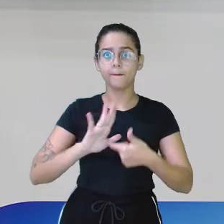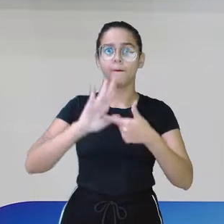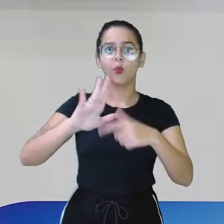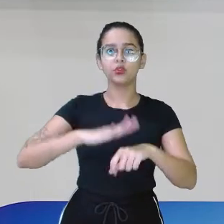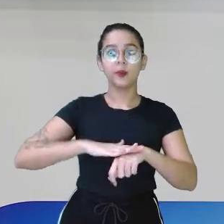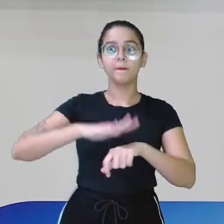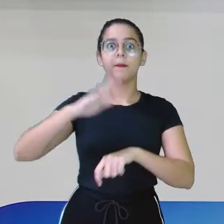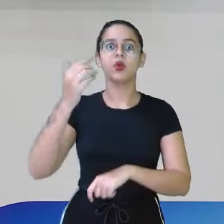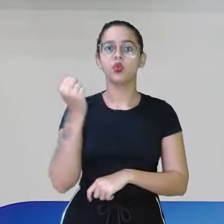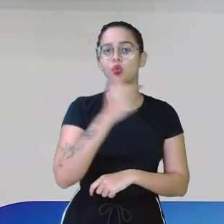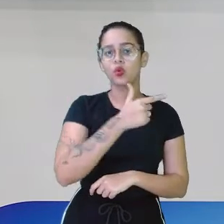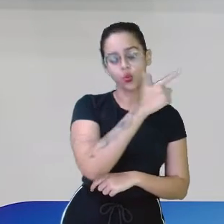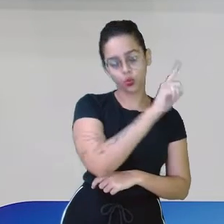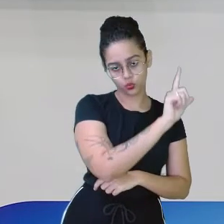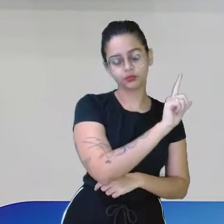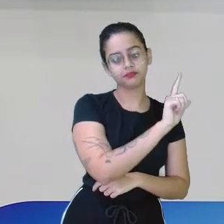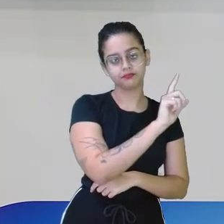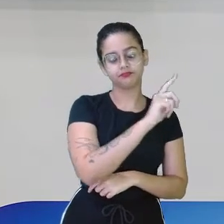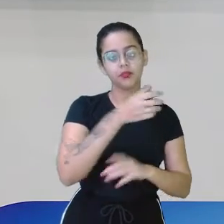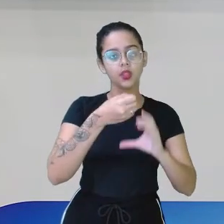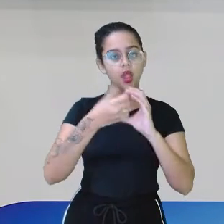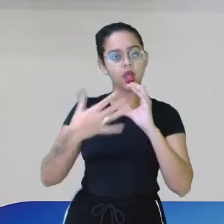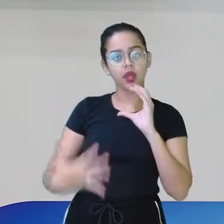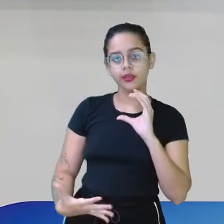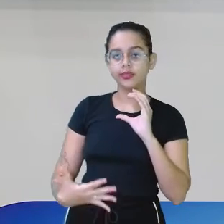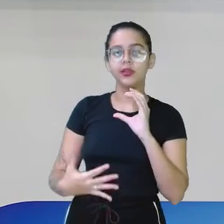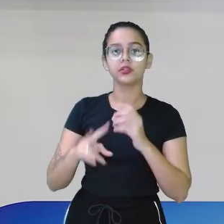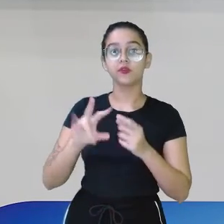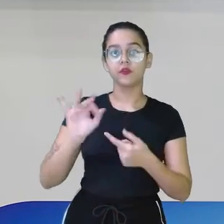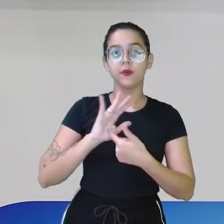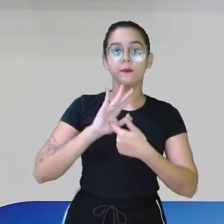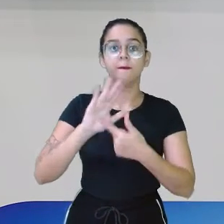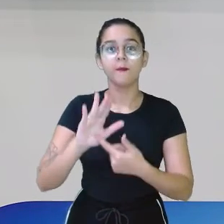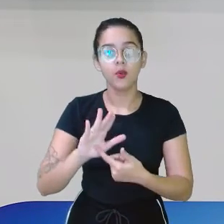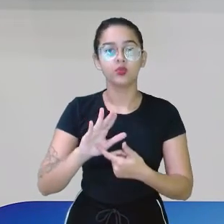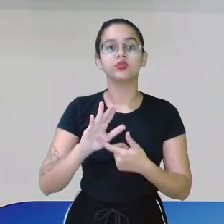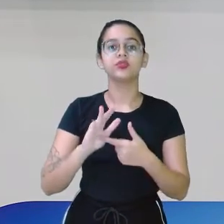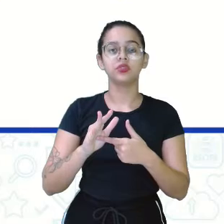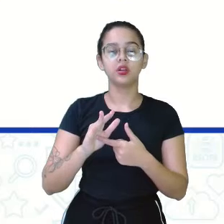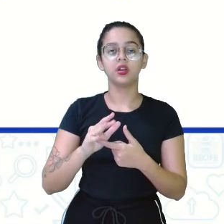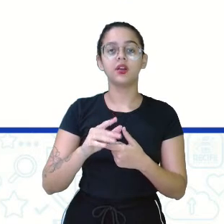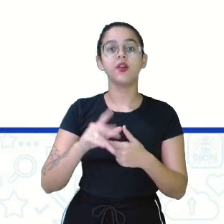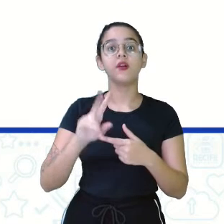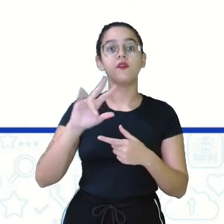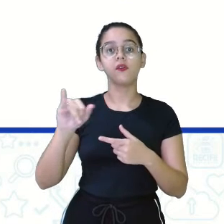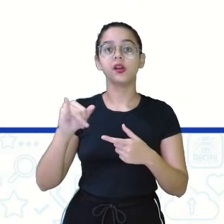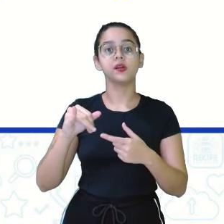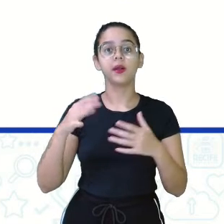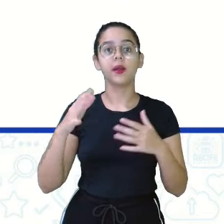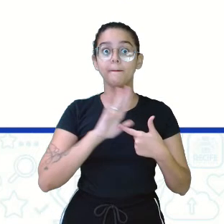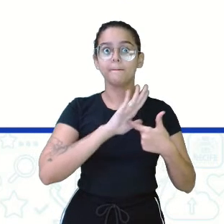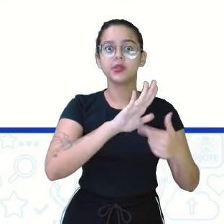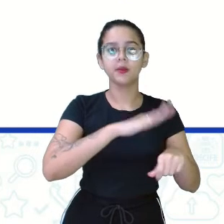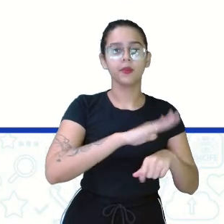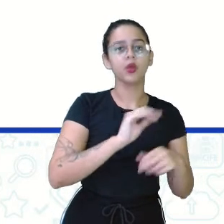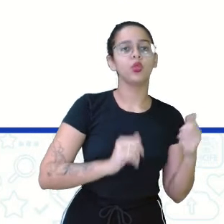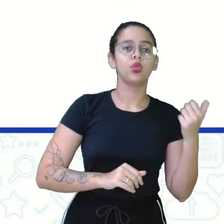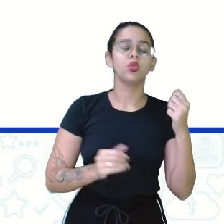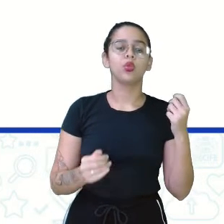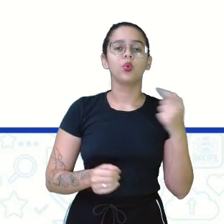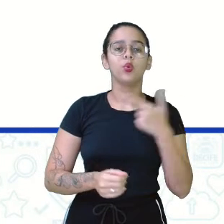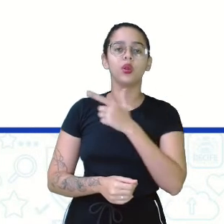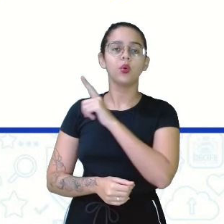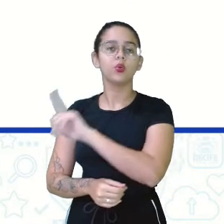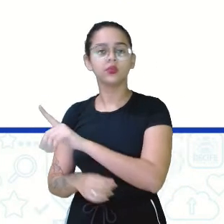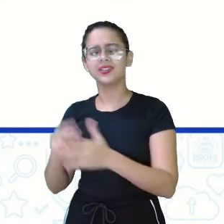predomina sobre o outro, tá certo? A característica que vai aparecer ali, que vai surgir, vai predominar sobre a outra. Isso